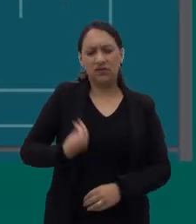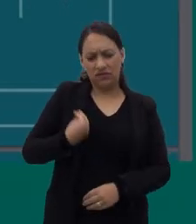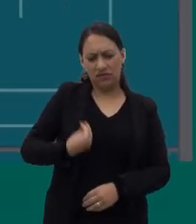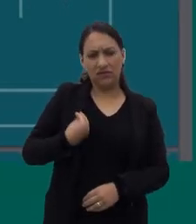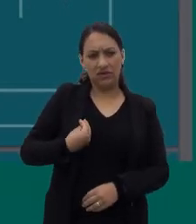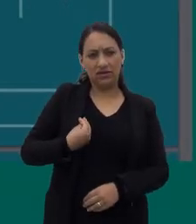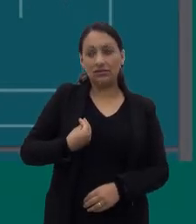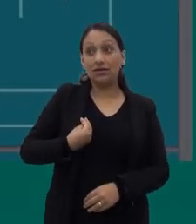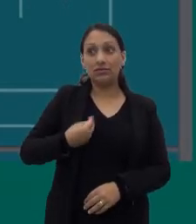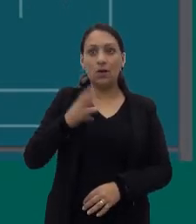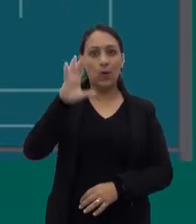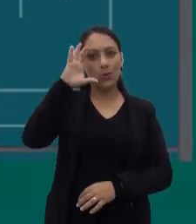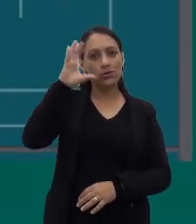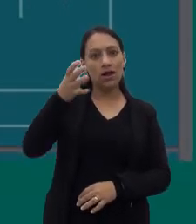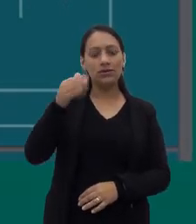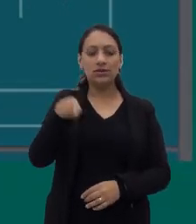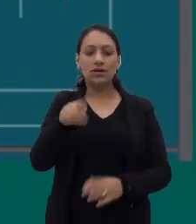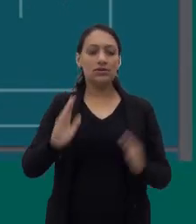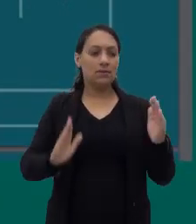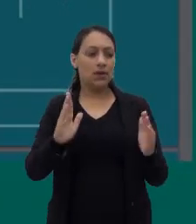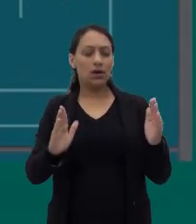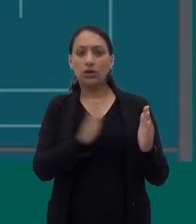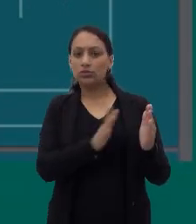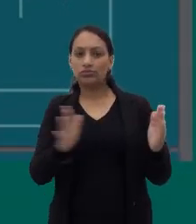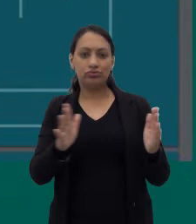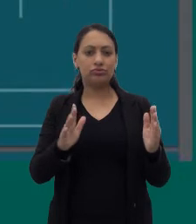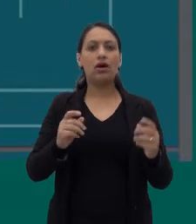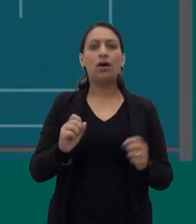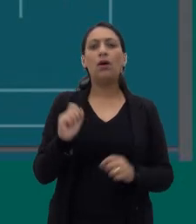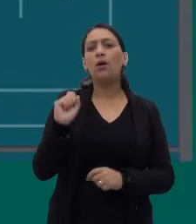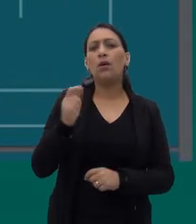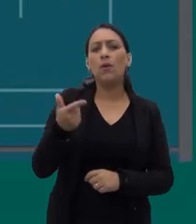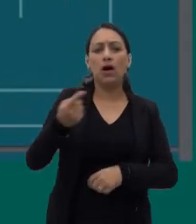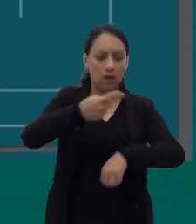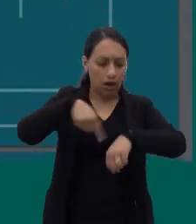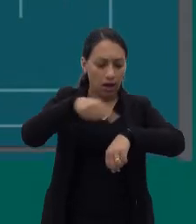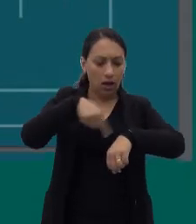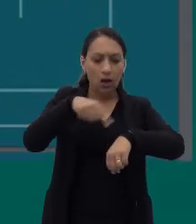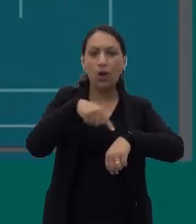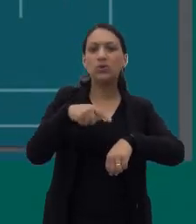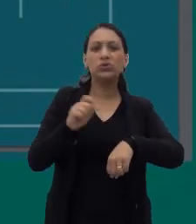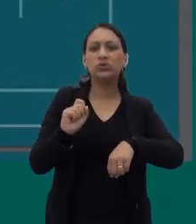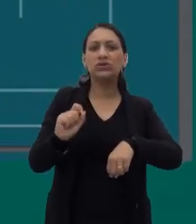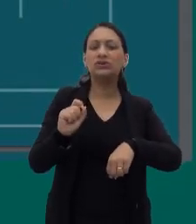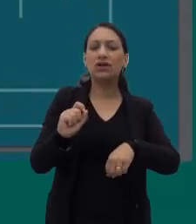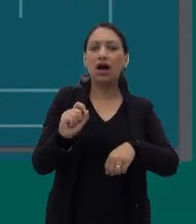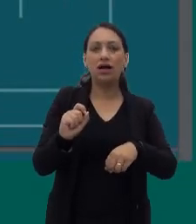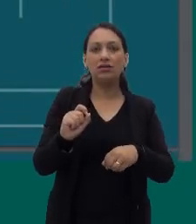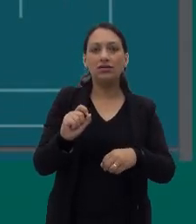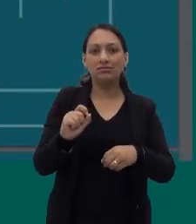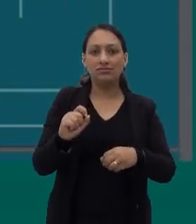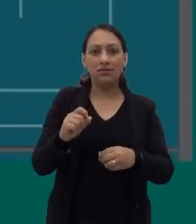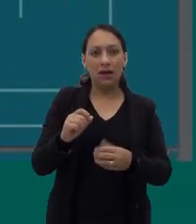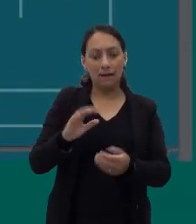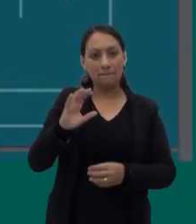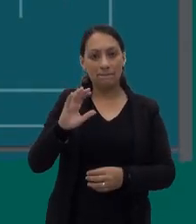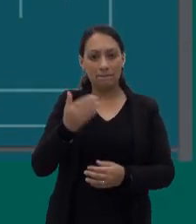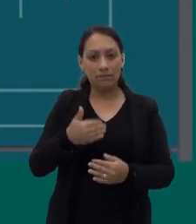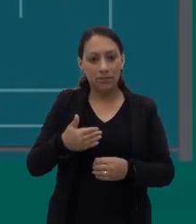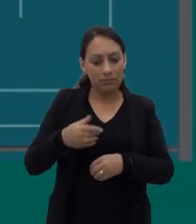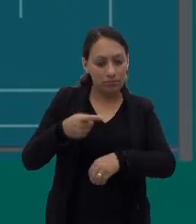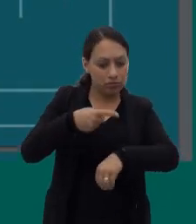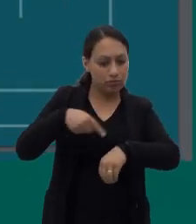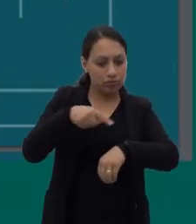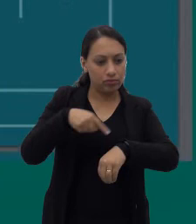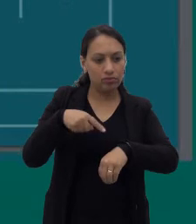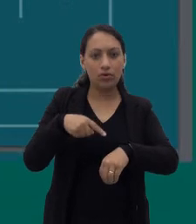deixando de acontecer nesse meio tempo, né? Qual é o relógio que está passando? Então, acho que quando a gente fala de um tempo que